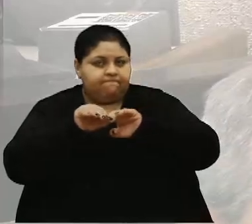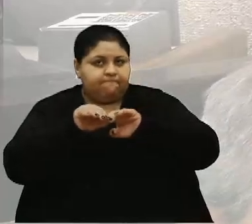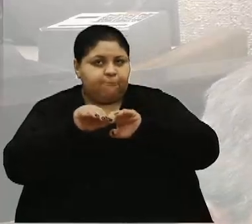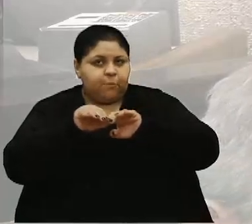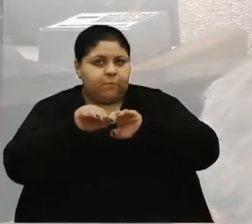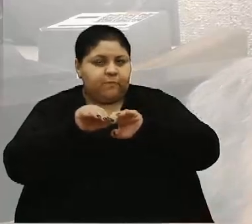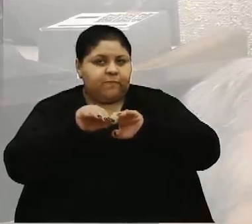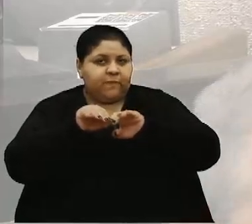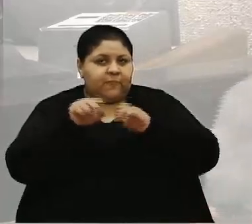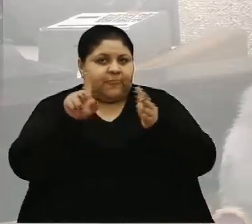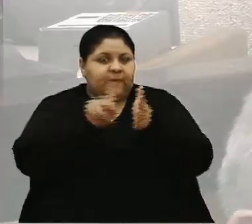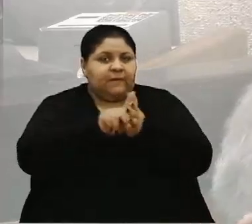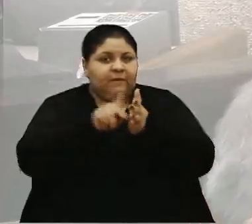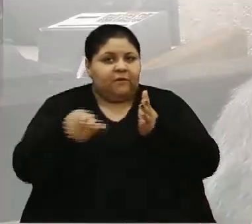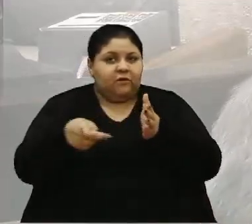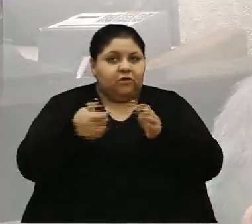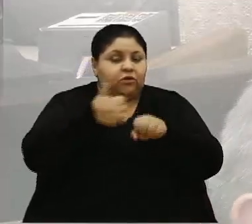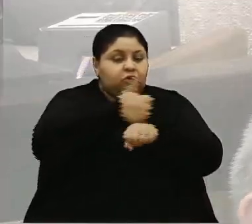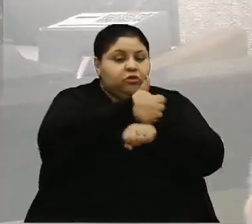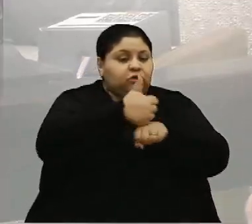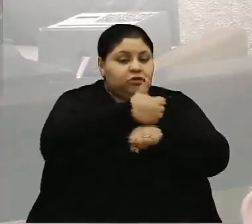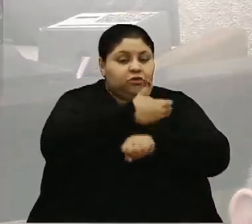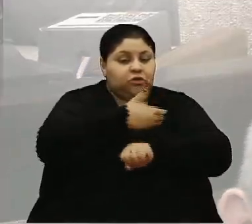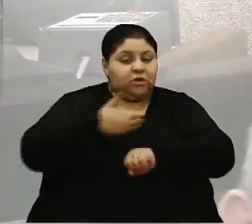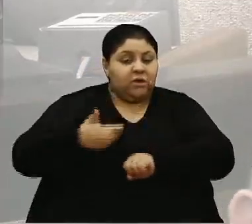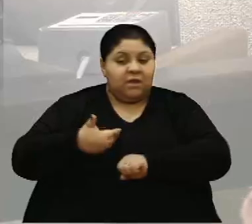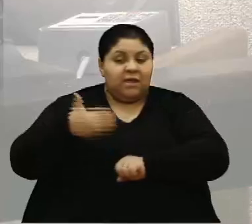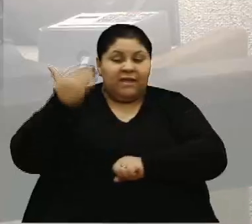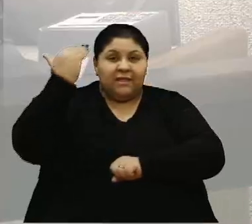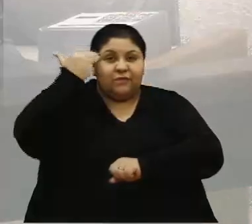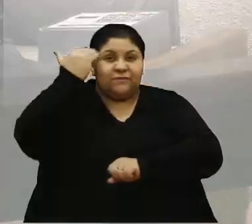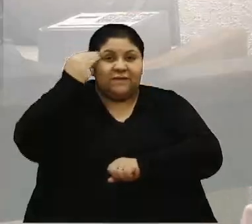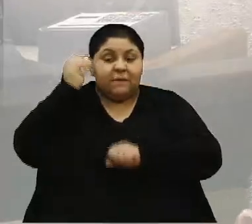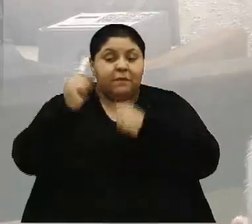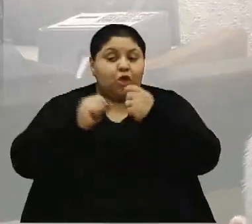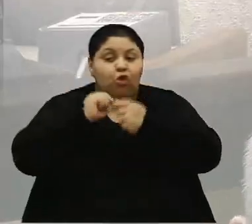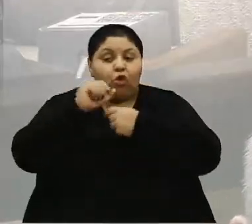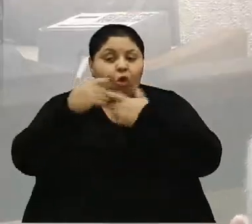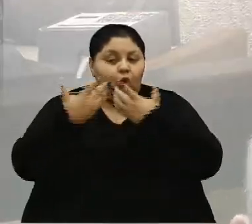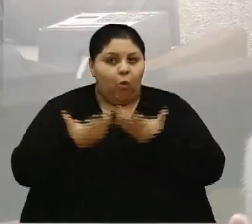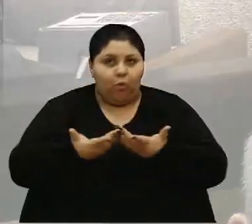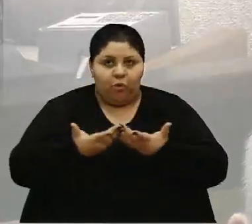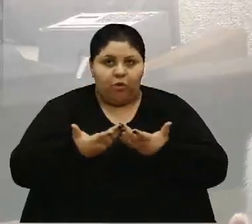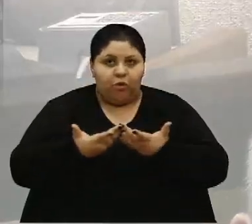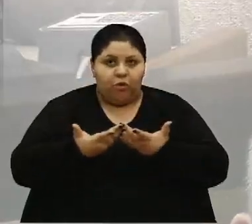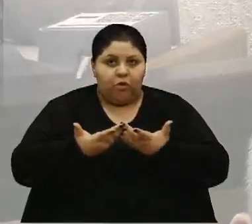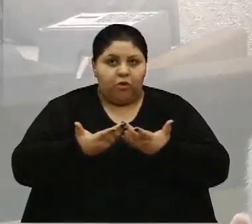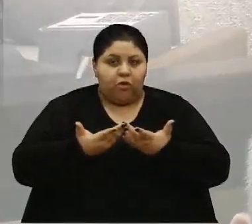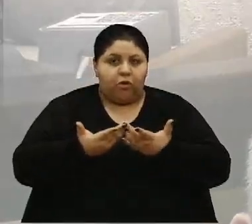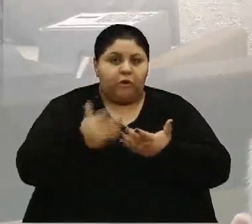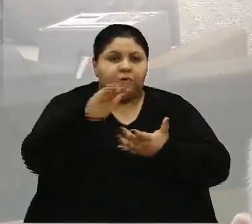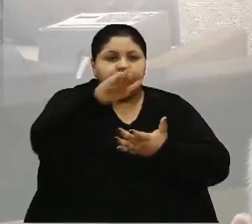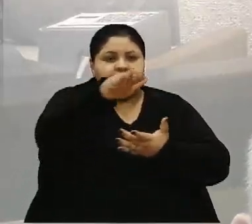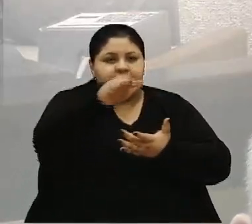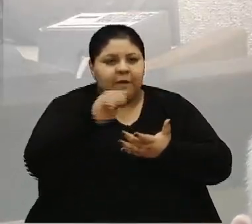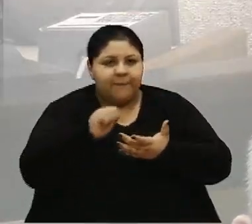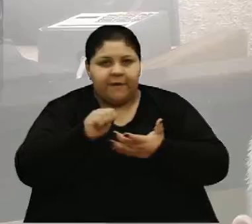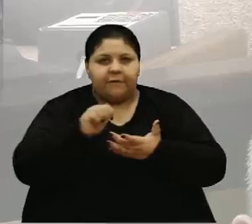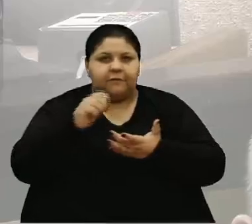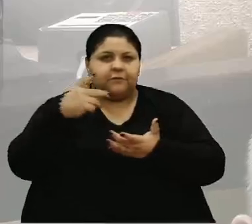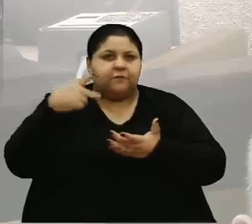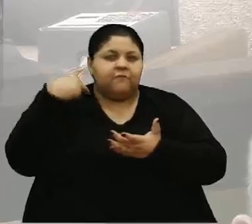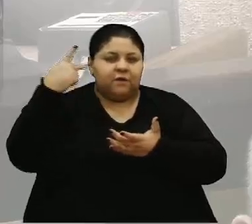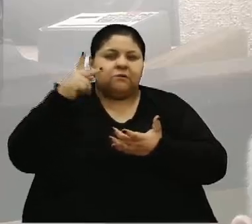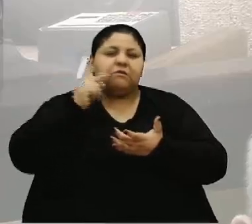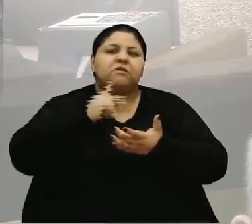os próprios agentes públicos não saibam como irão, em uma abordagem, vereador Renato